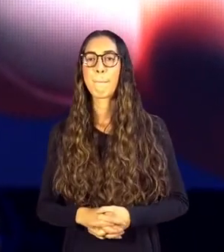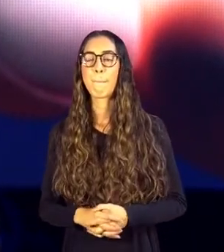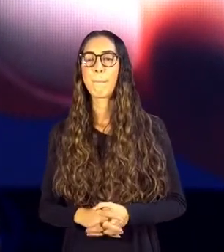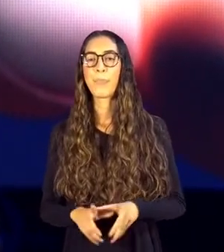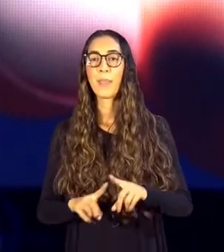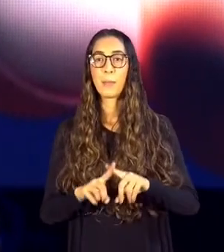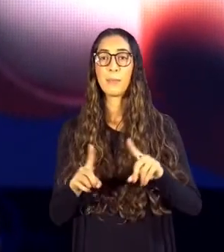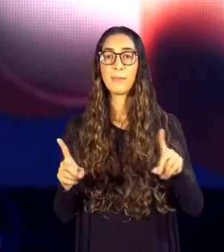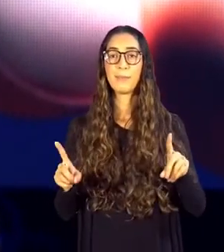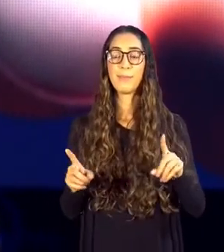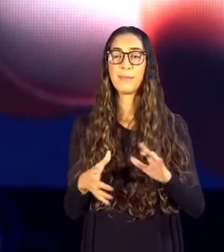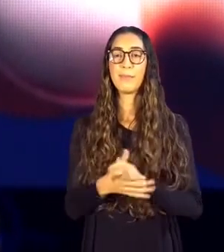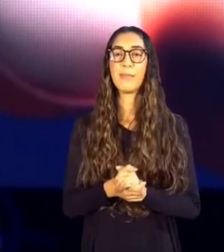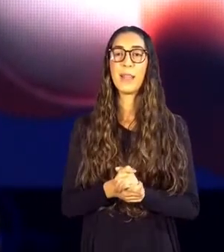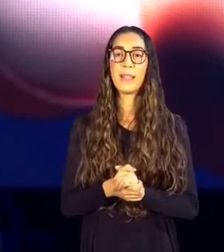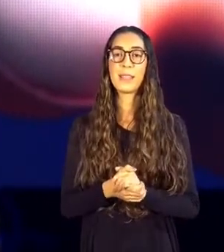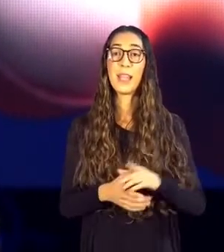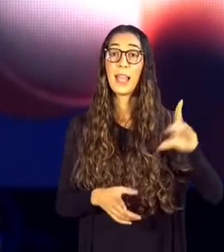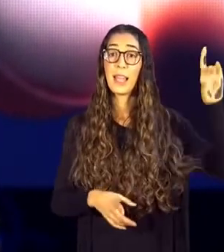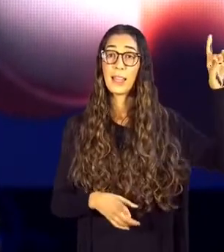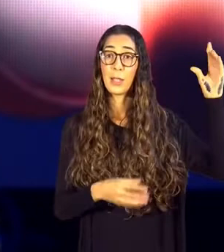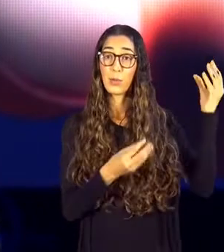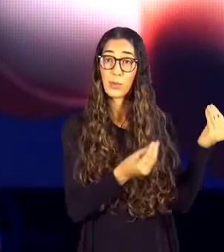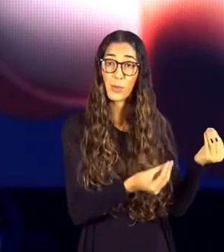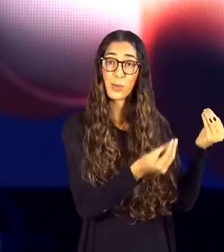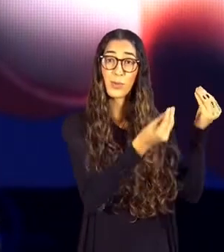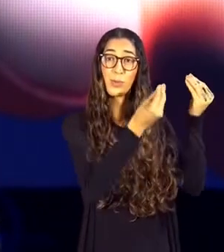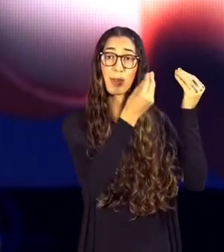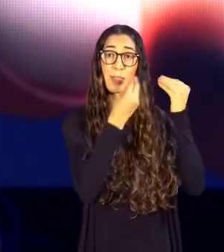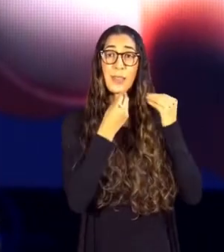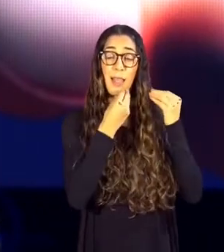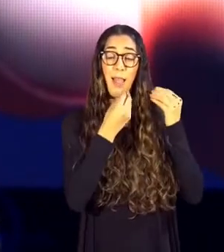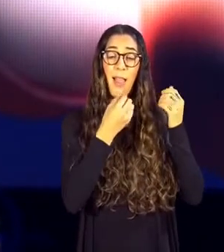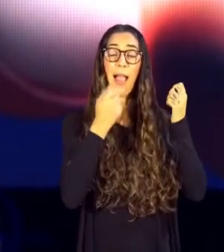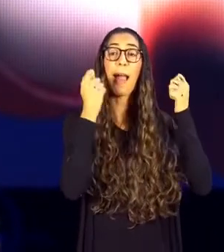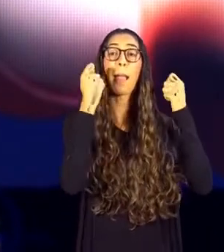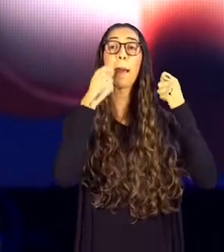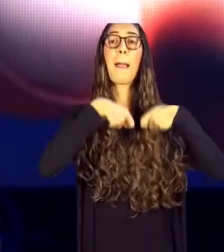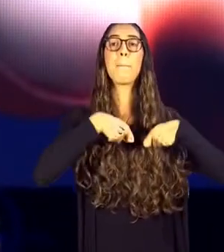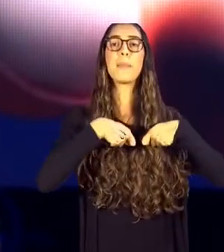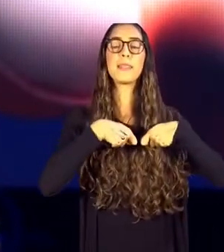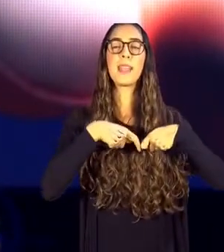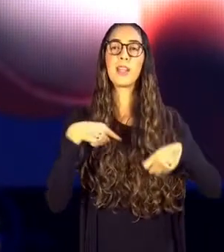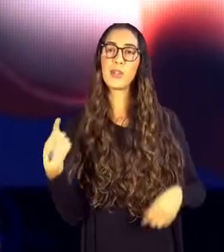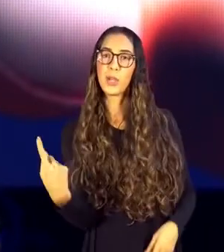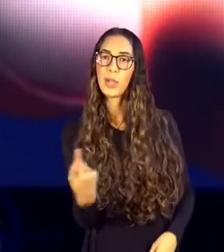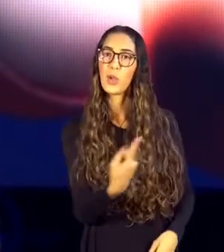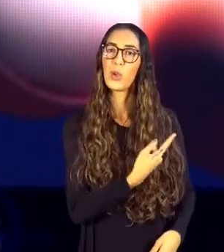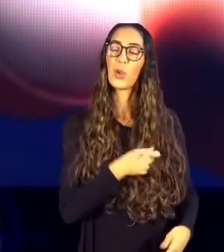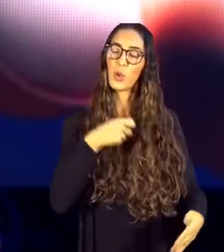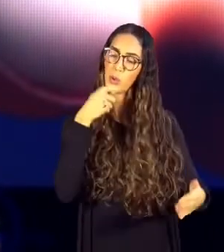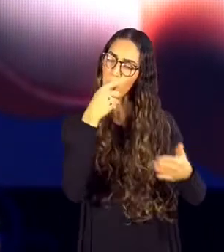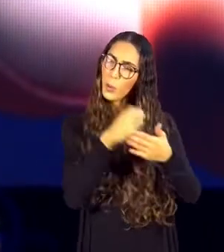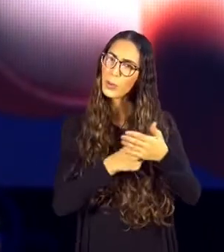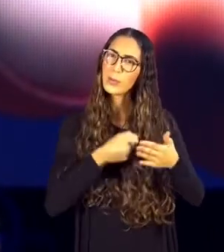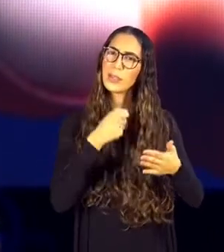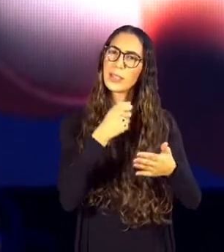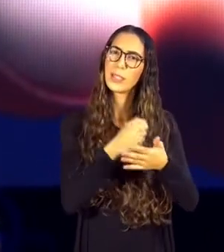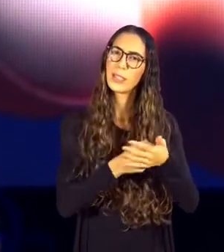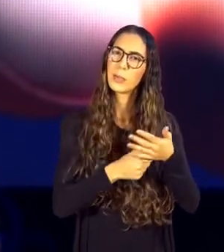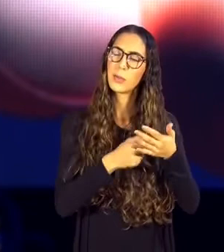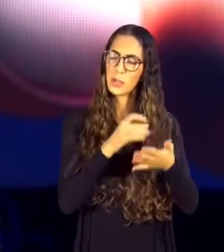Mas existem as armas poderosas em Deus que nós temos para destruir fortalezas. E as